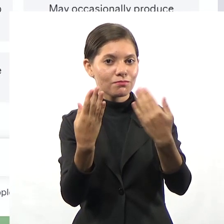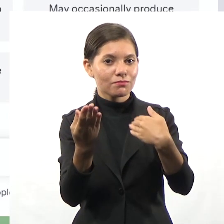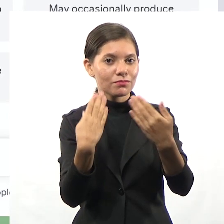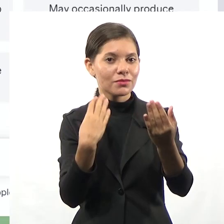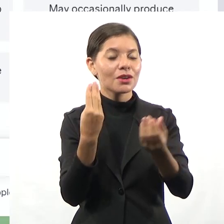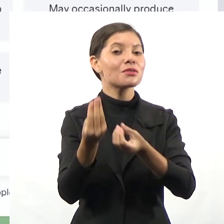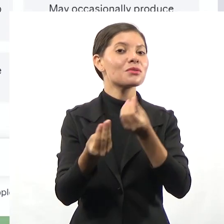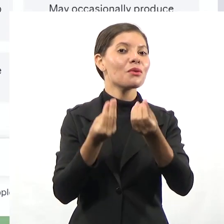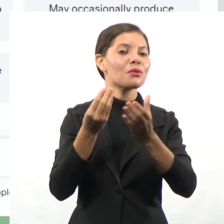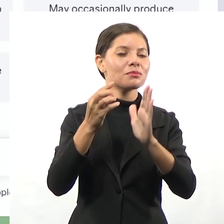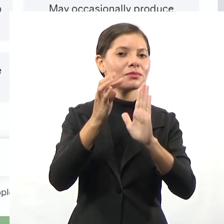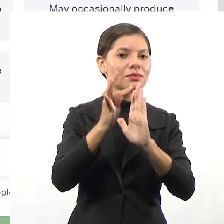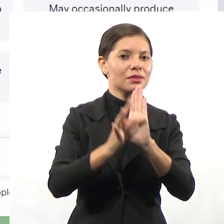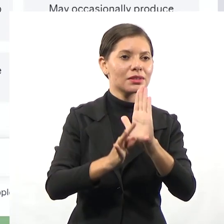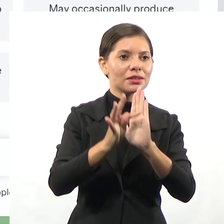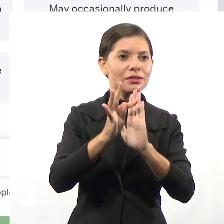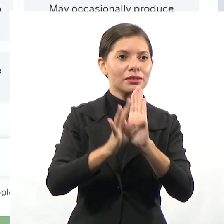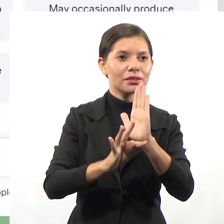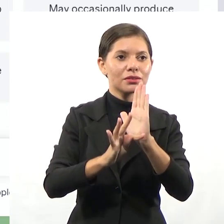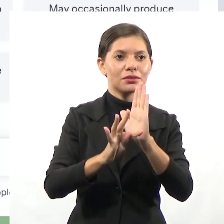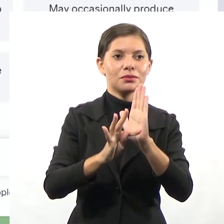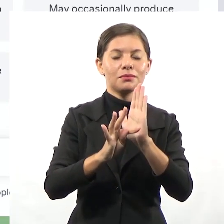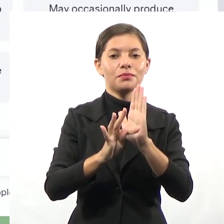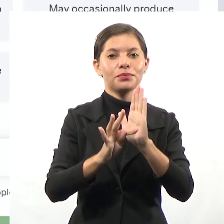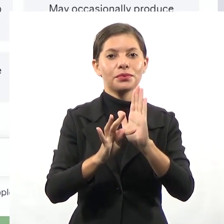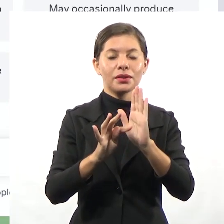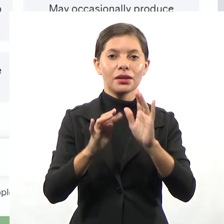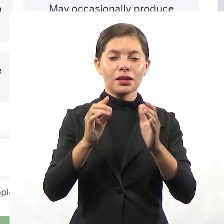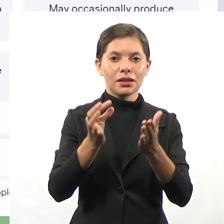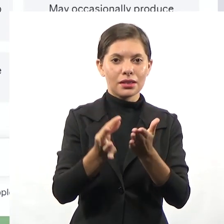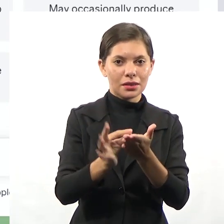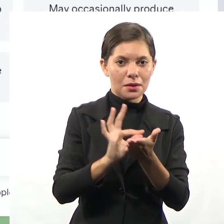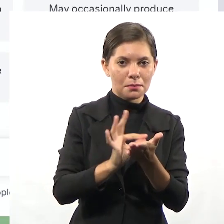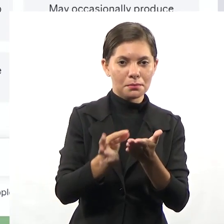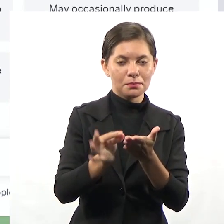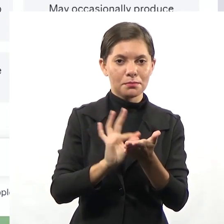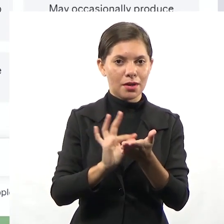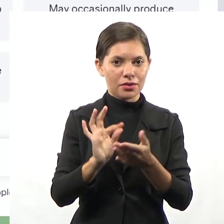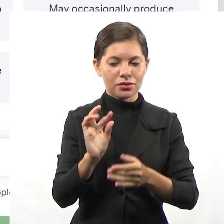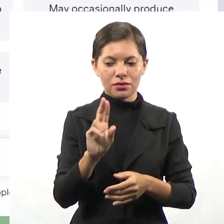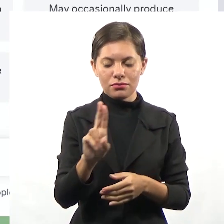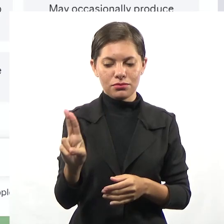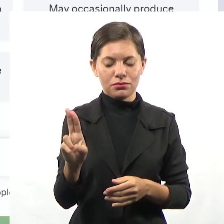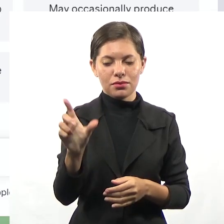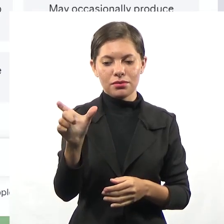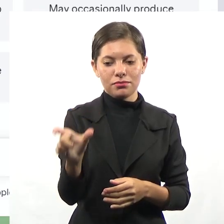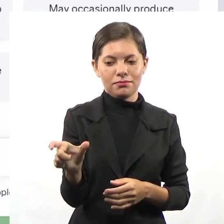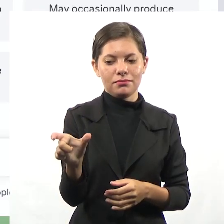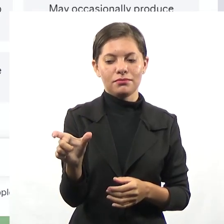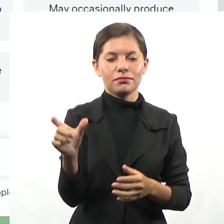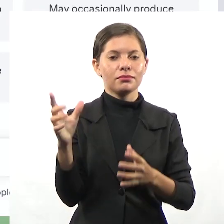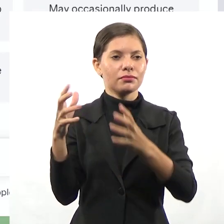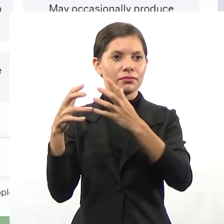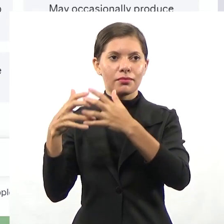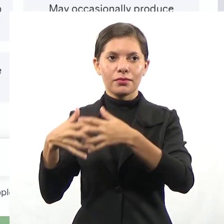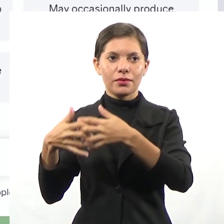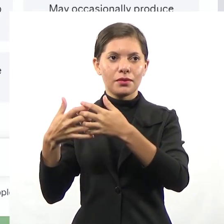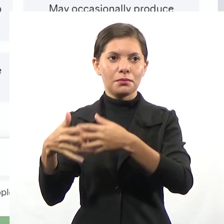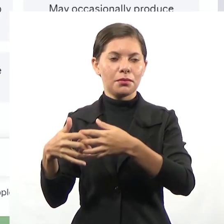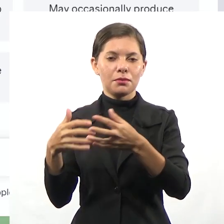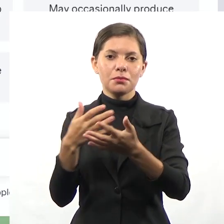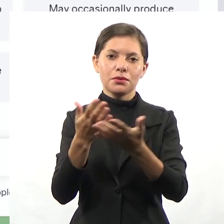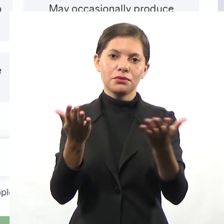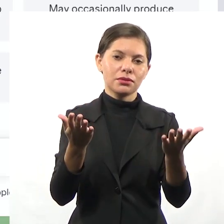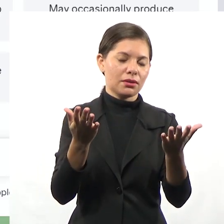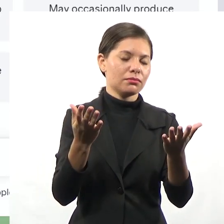chat GPT, e eu fiz login com o meu e-mail institucional, mas você pode usar o teu login pessoal, utilizando,